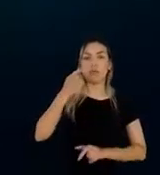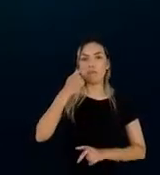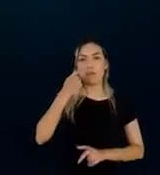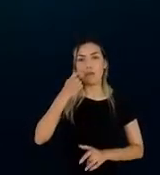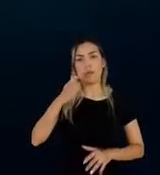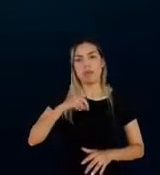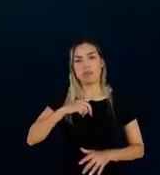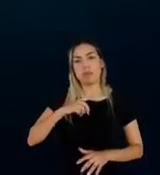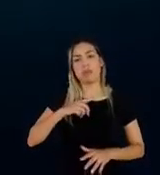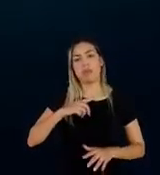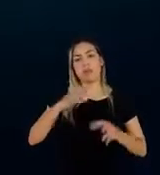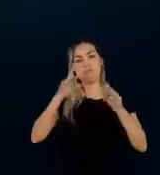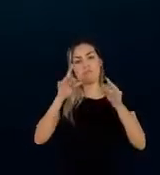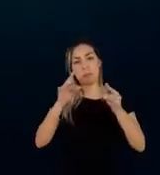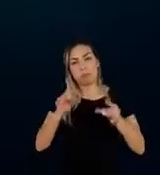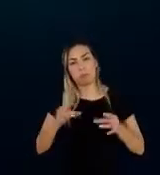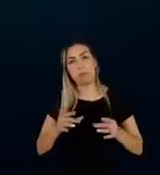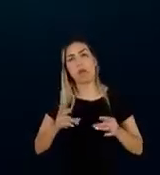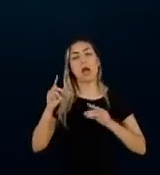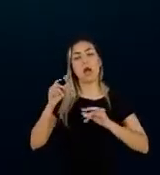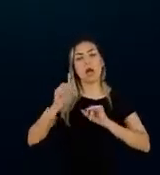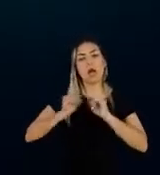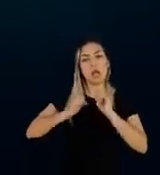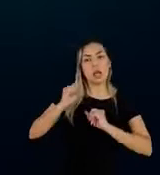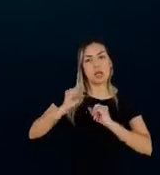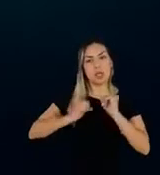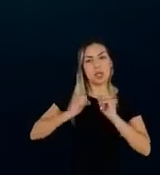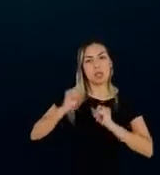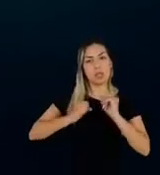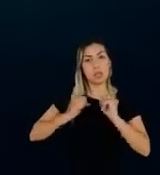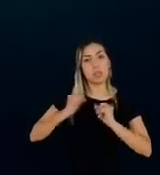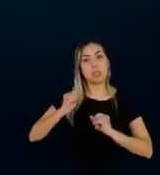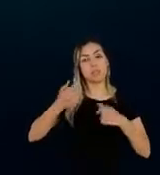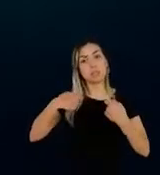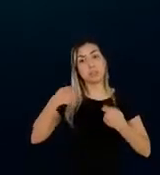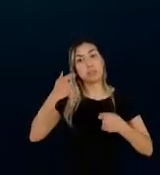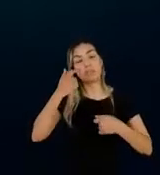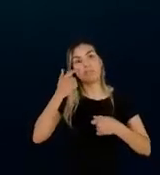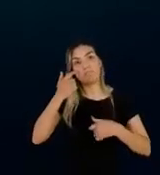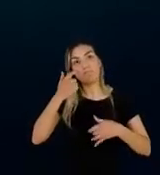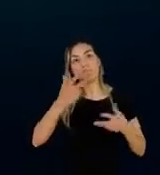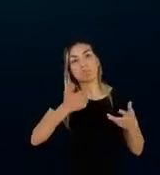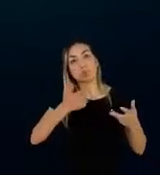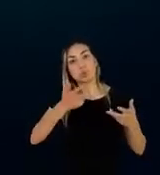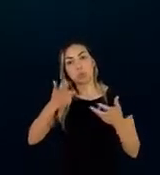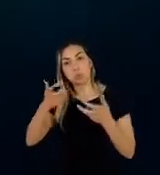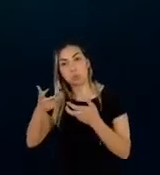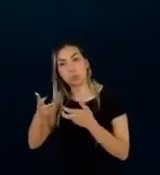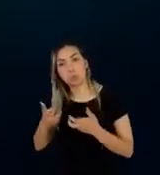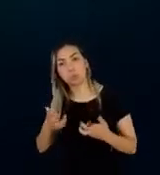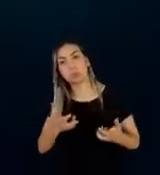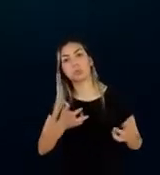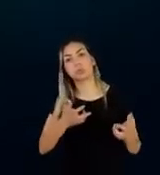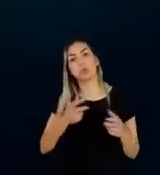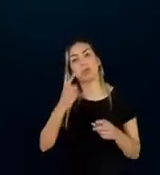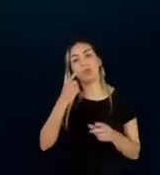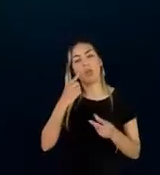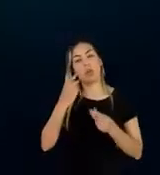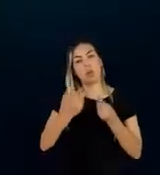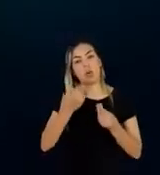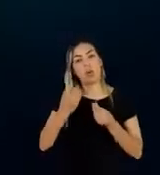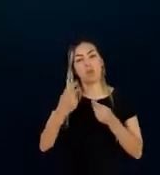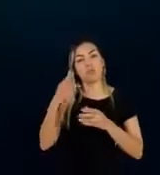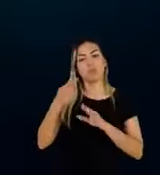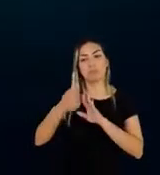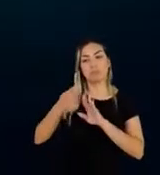os elementos que as empresas vão ter que observar, né, a elaboração dos seus portfólios. Né?